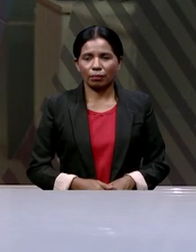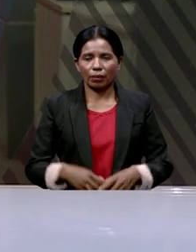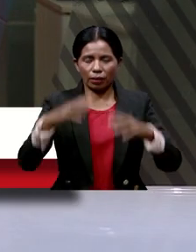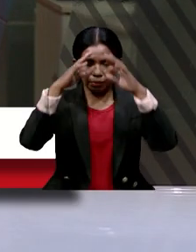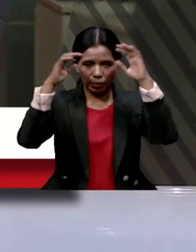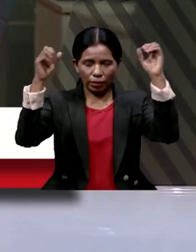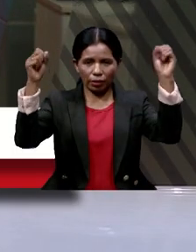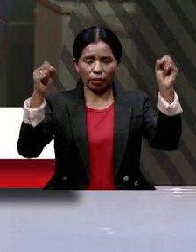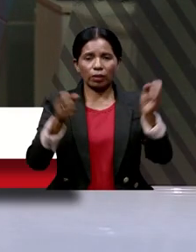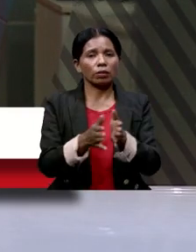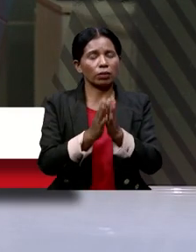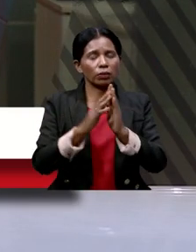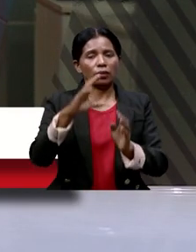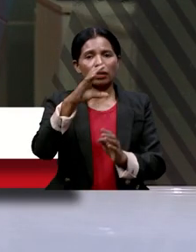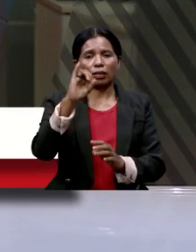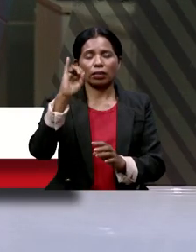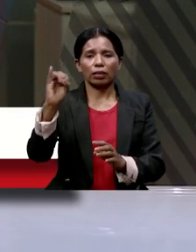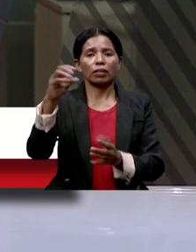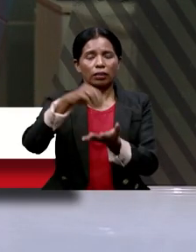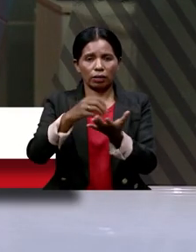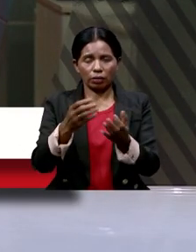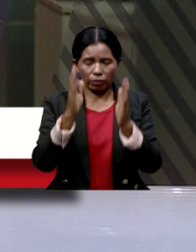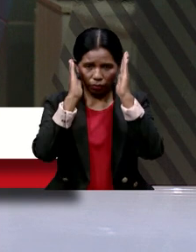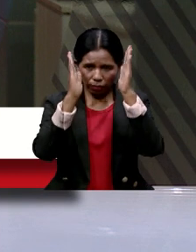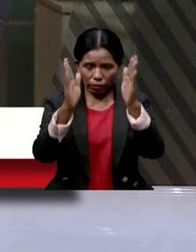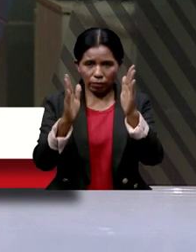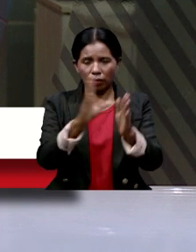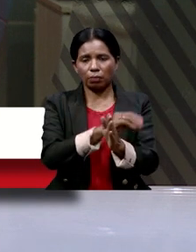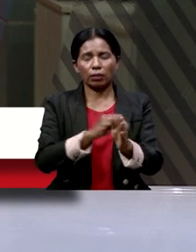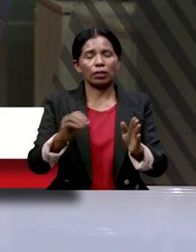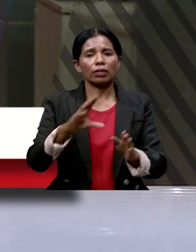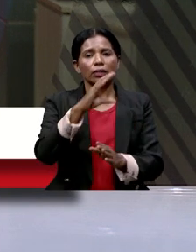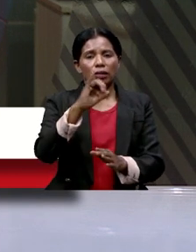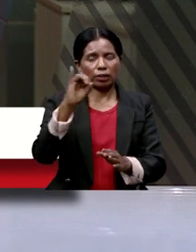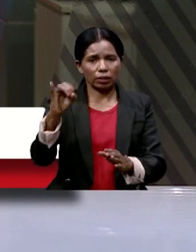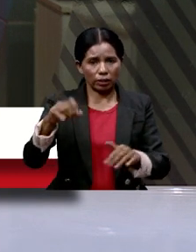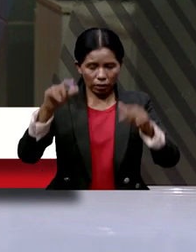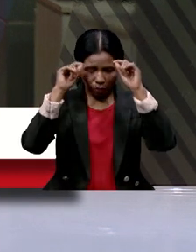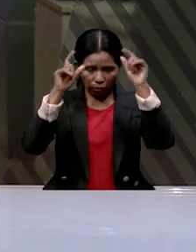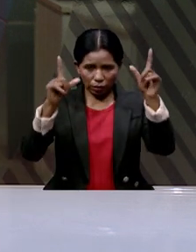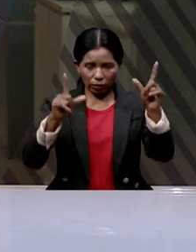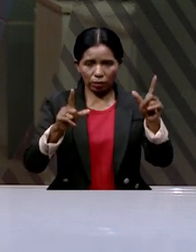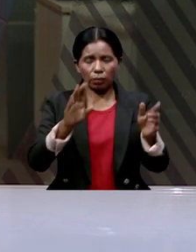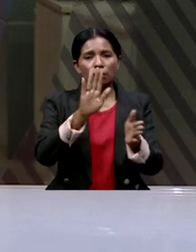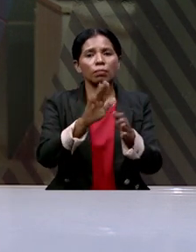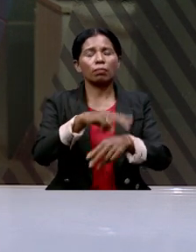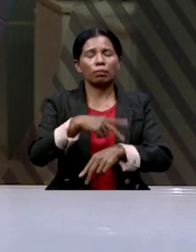Presidente da República, o seu Conselho de Imprensa, a total atenção, bem disse, celebrar a imprensa Timor-Leste, Nebemulo, Banúmero,